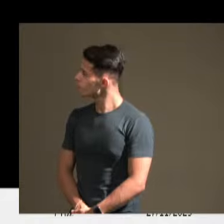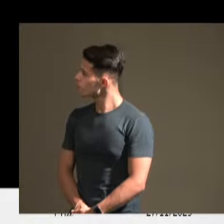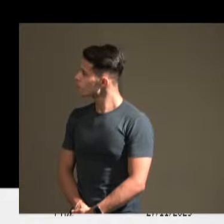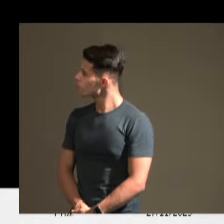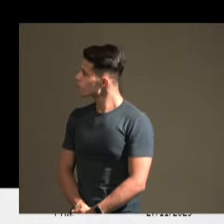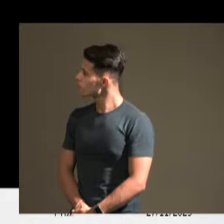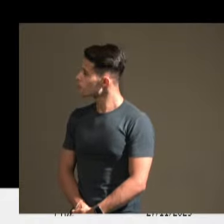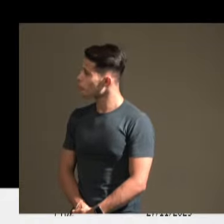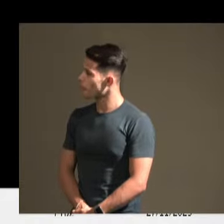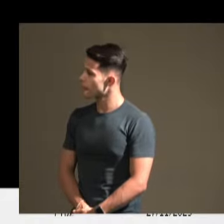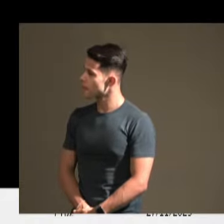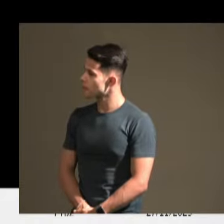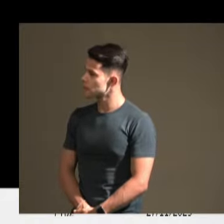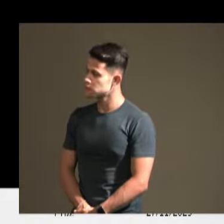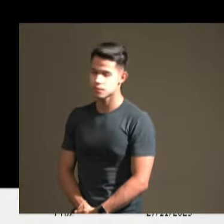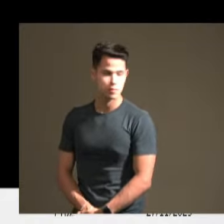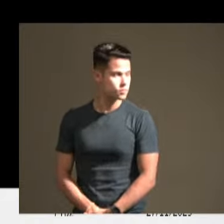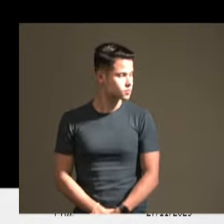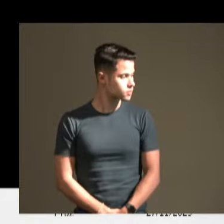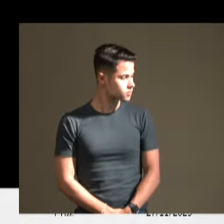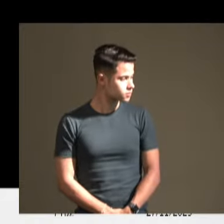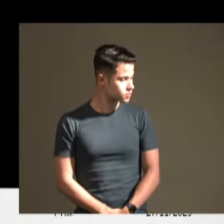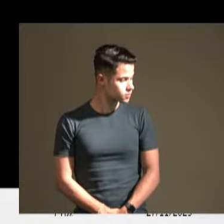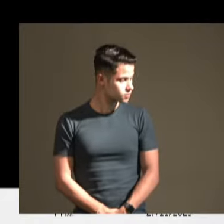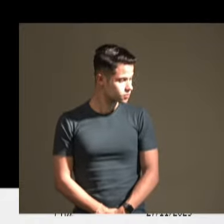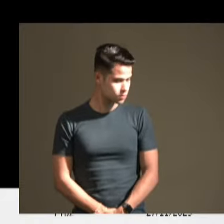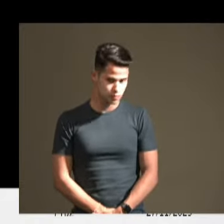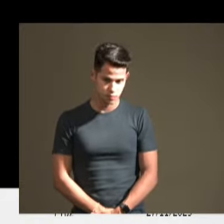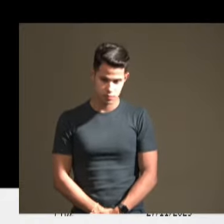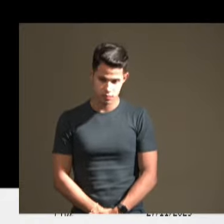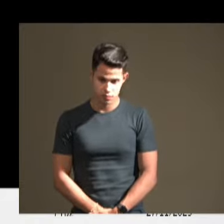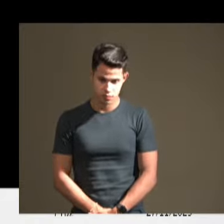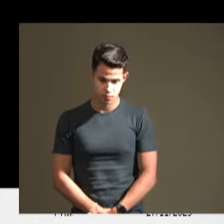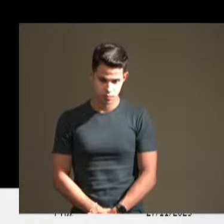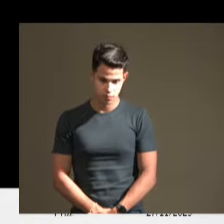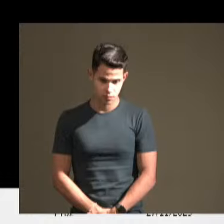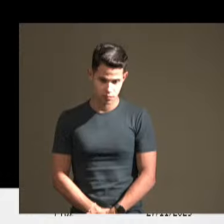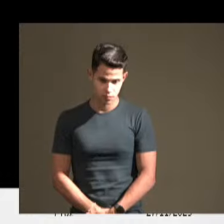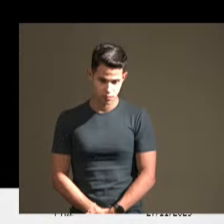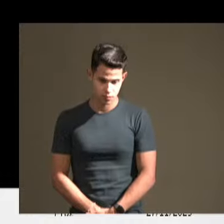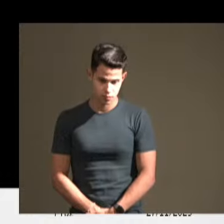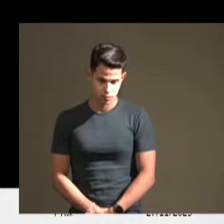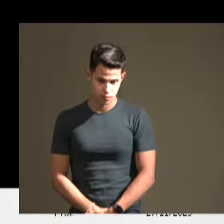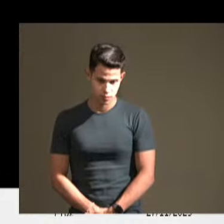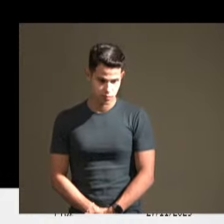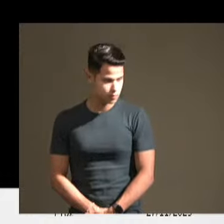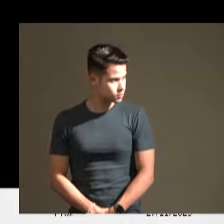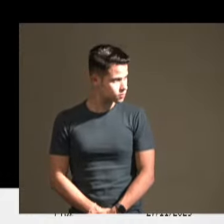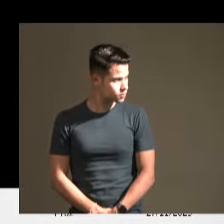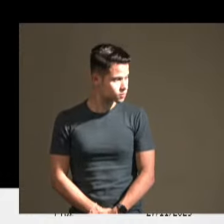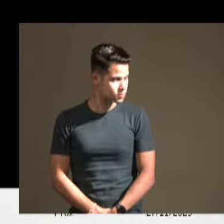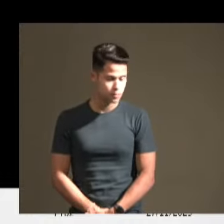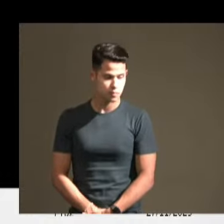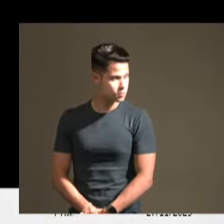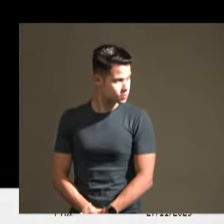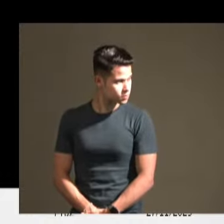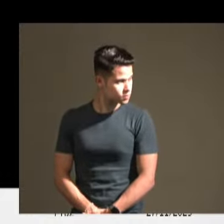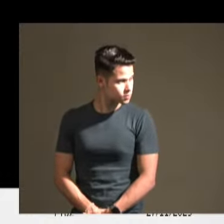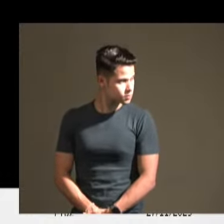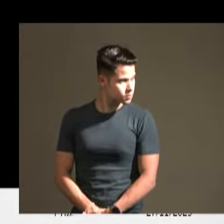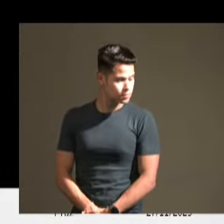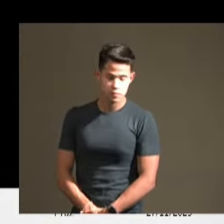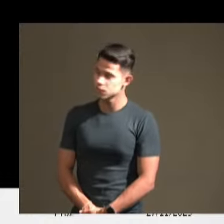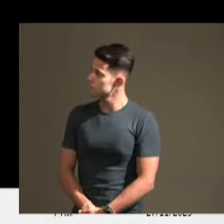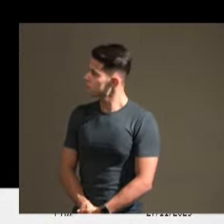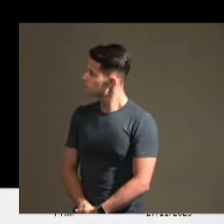uma rampa de acesso. Um programa com cerca de 100 ações de políticas públicas previstas que trazem inclusão para pessoas com deficiência. Uma criança com